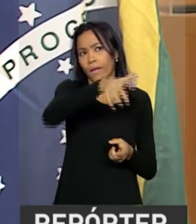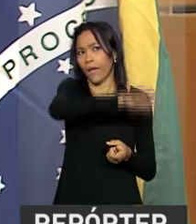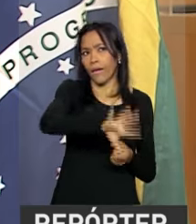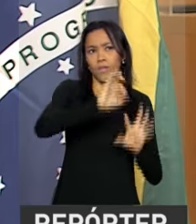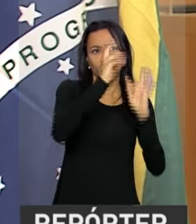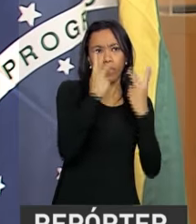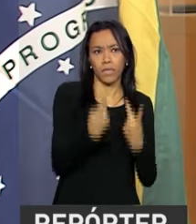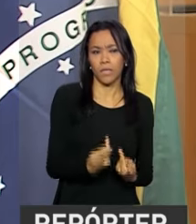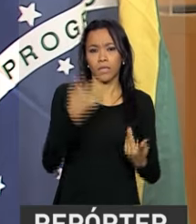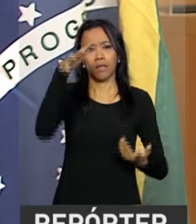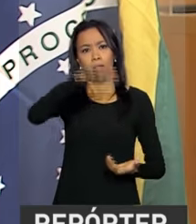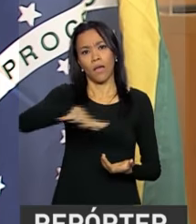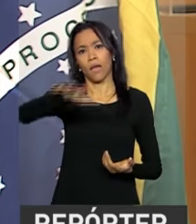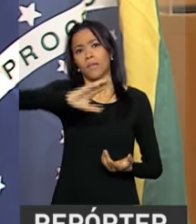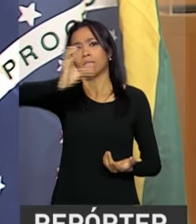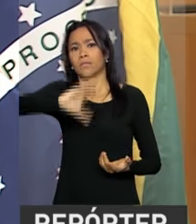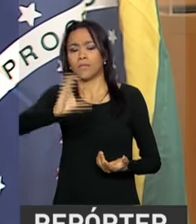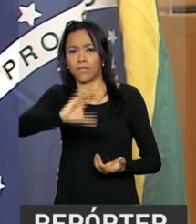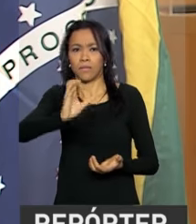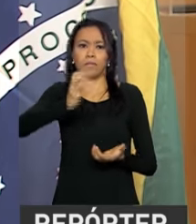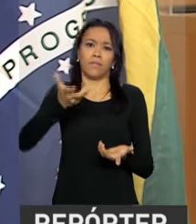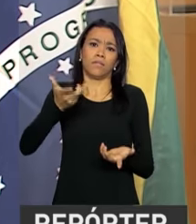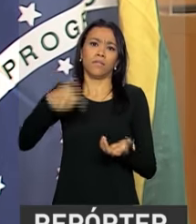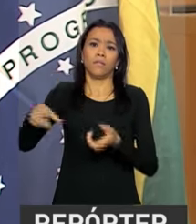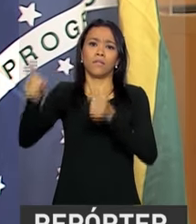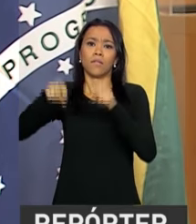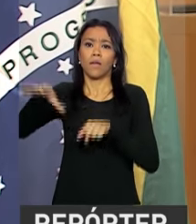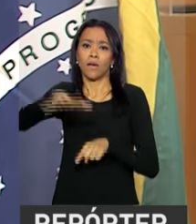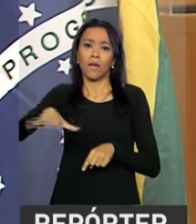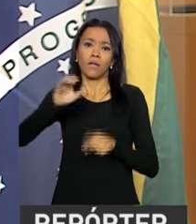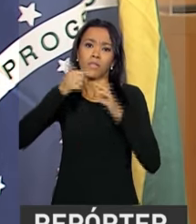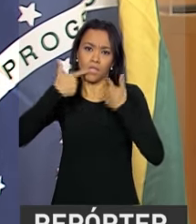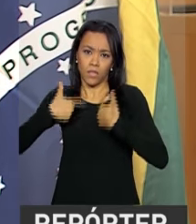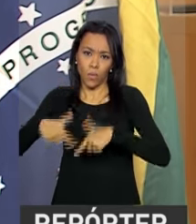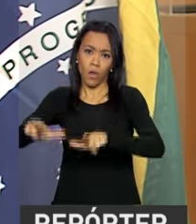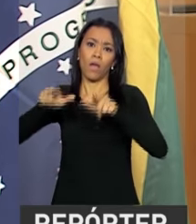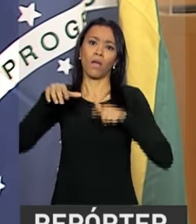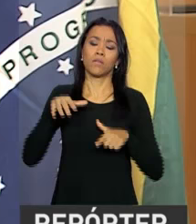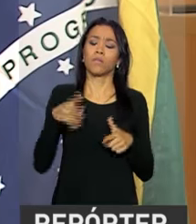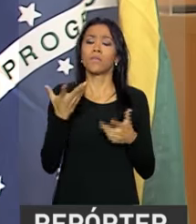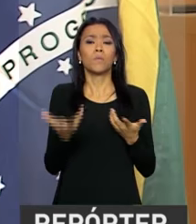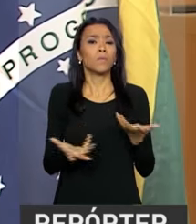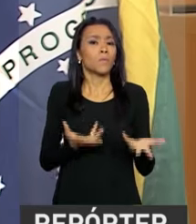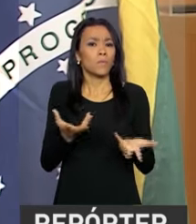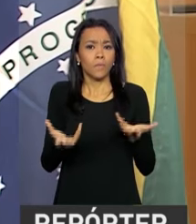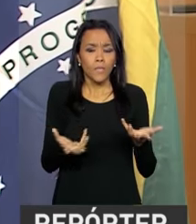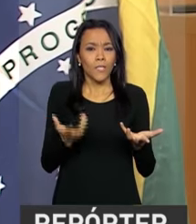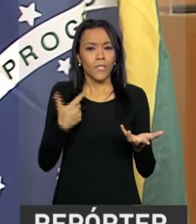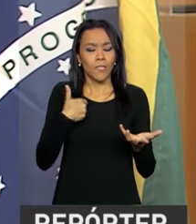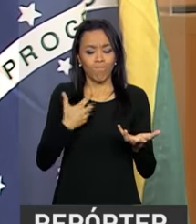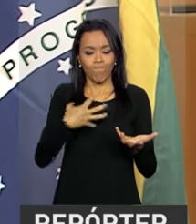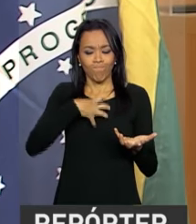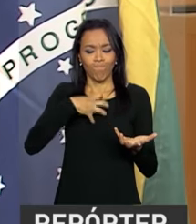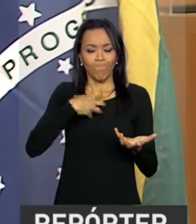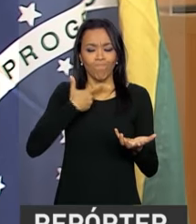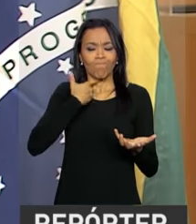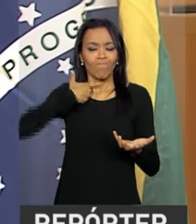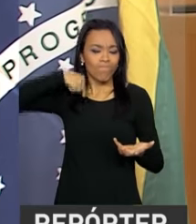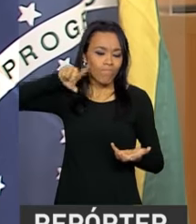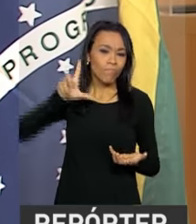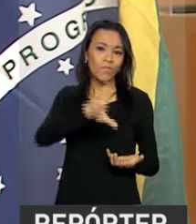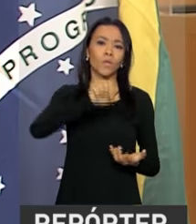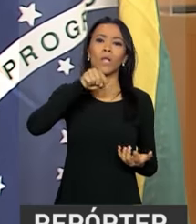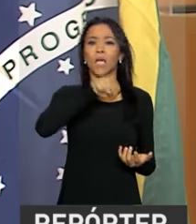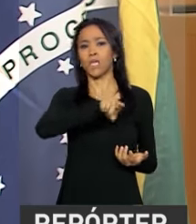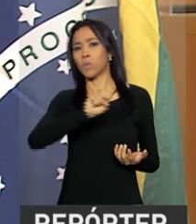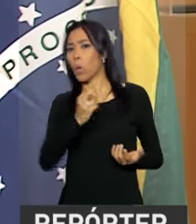de humanas Ciências da Natureza linguagem que estejam mais próximas daquilo que ele quer em termos de